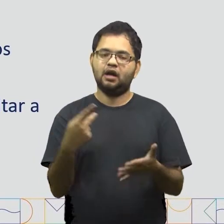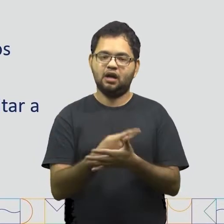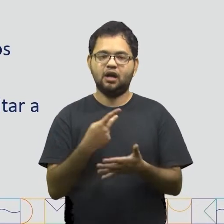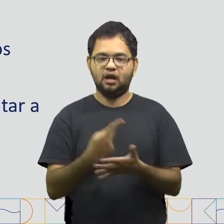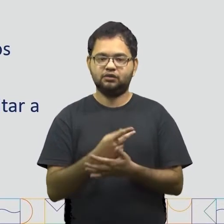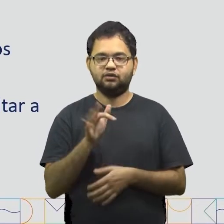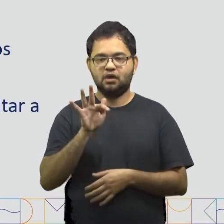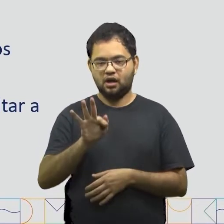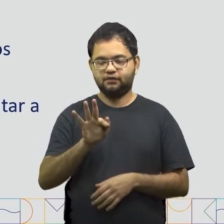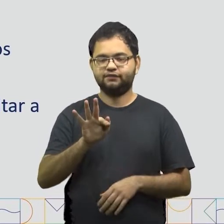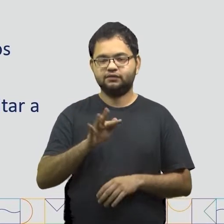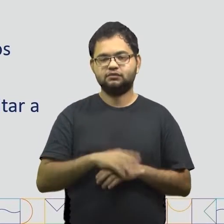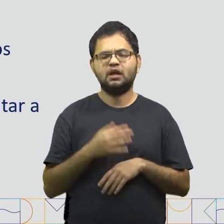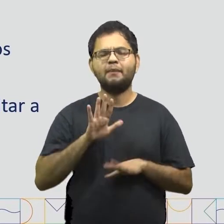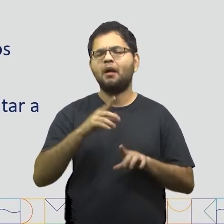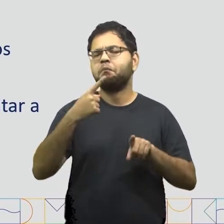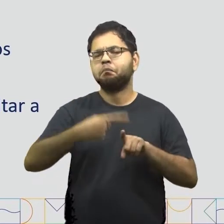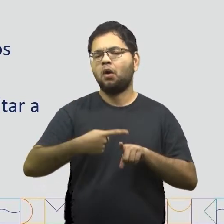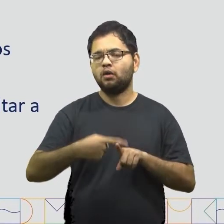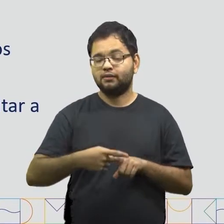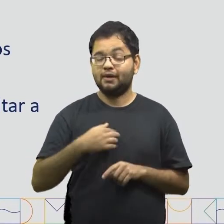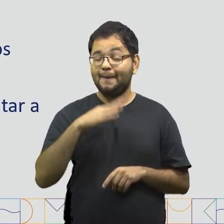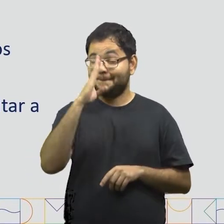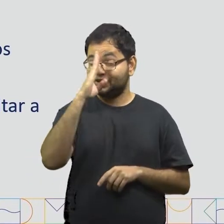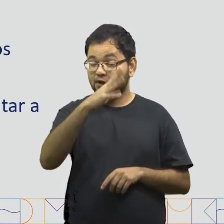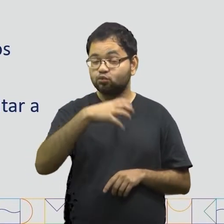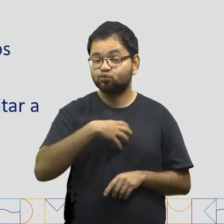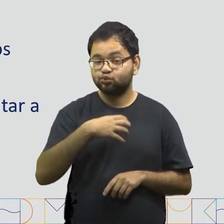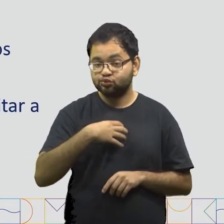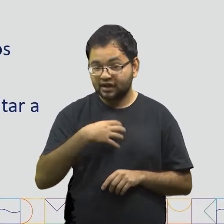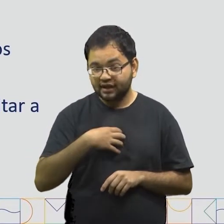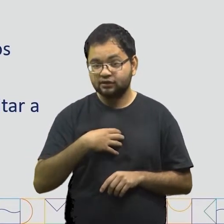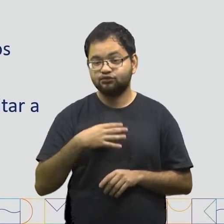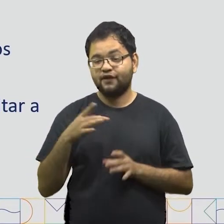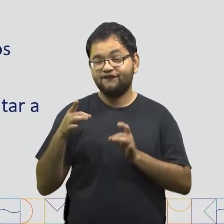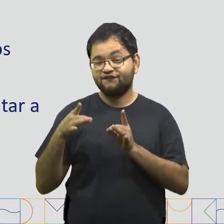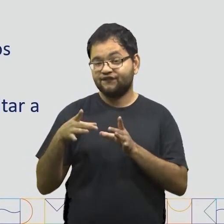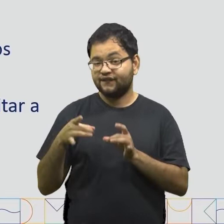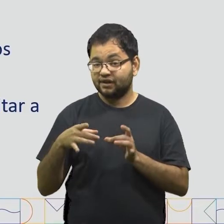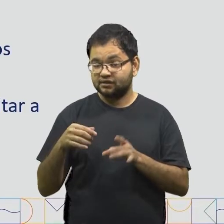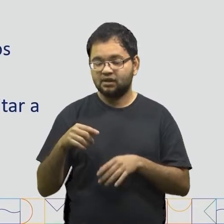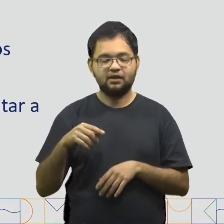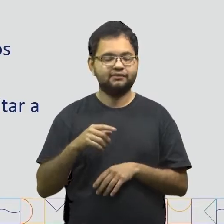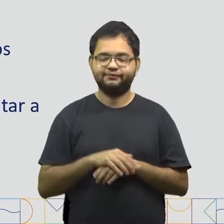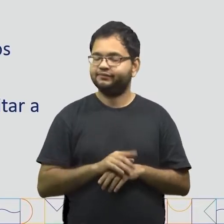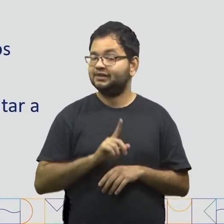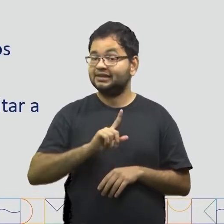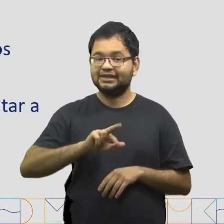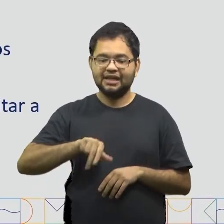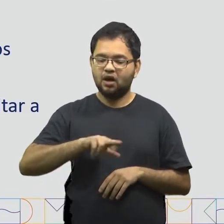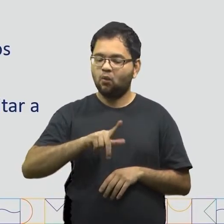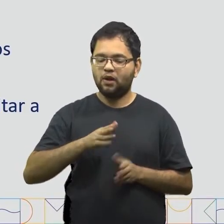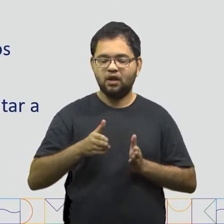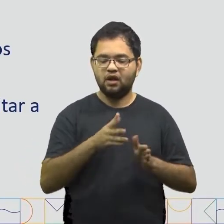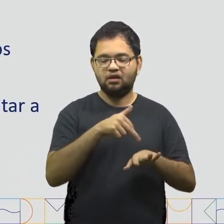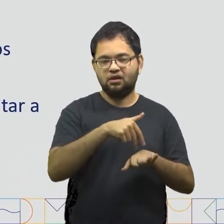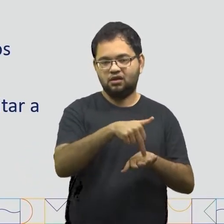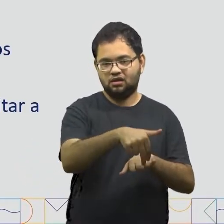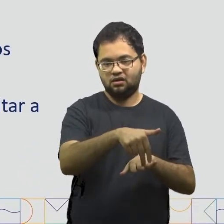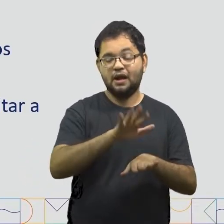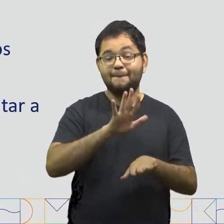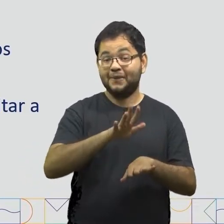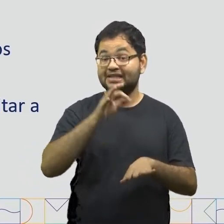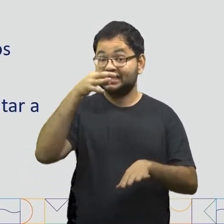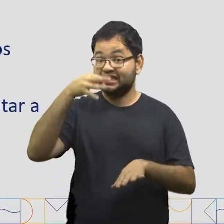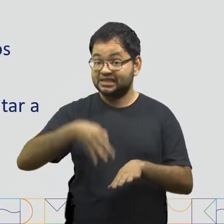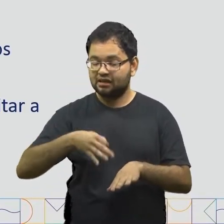falsa mas por quê Porque a principal forma de comercializar os produtos não foi por via terrestre mas